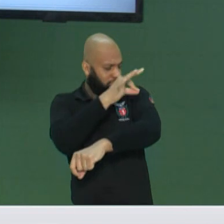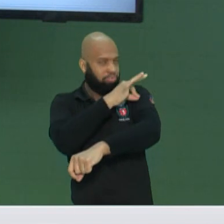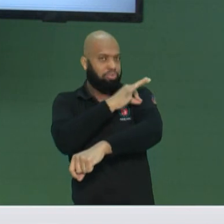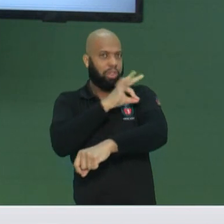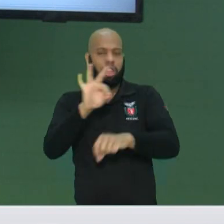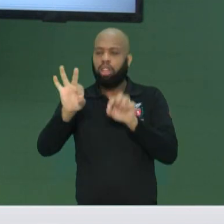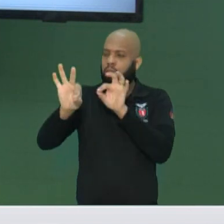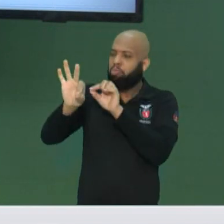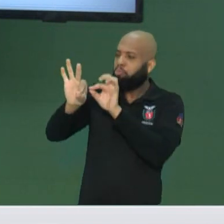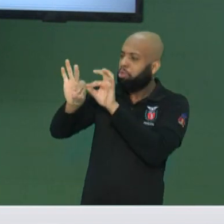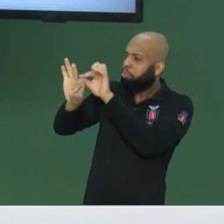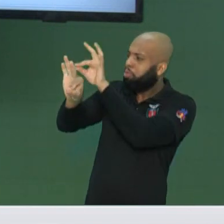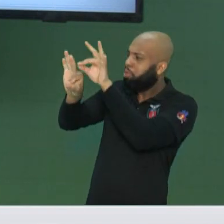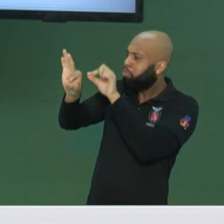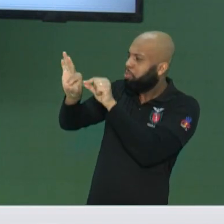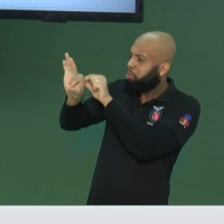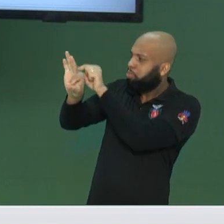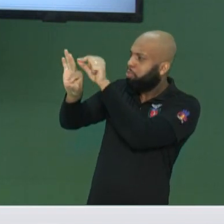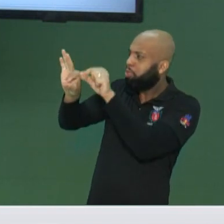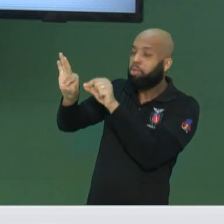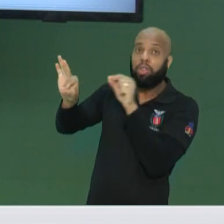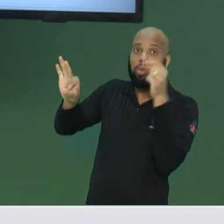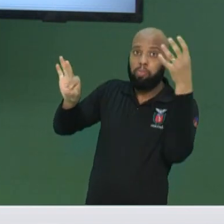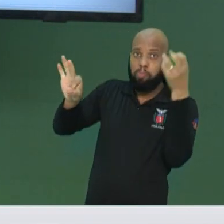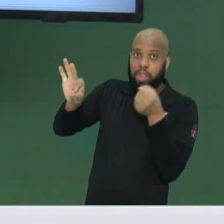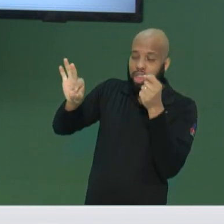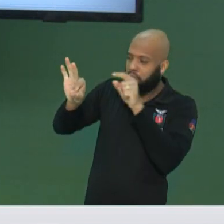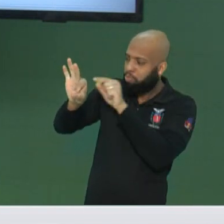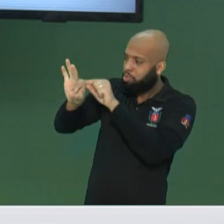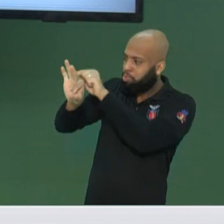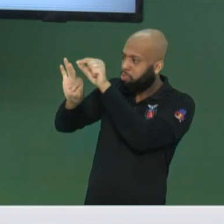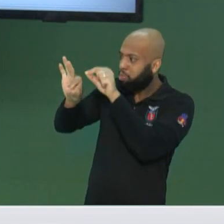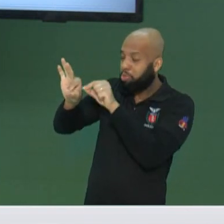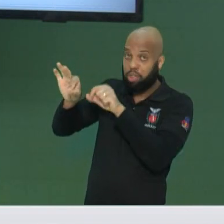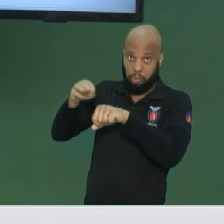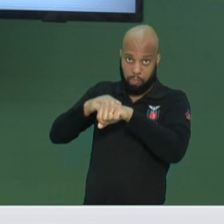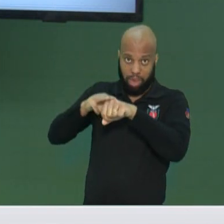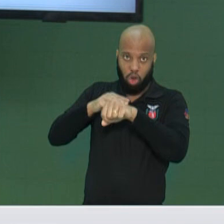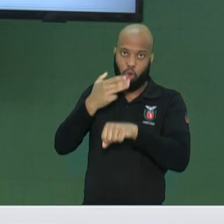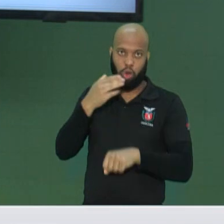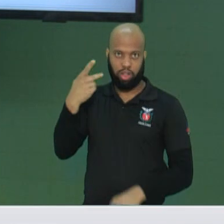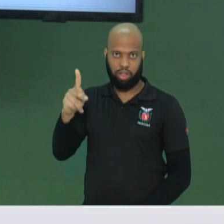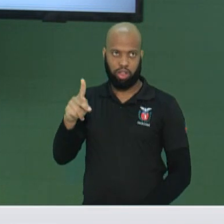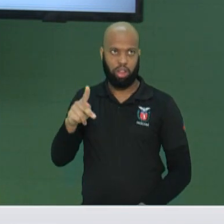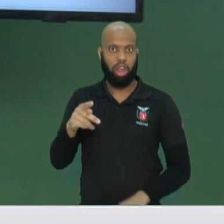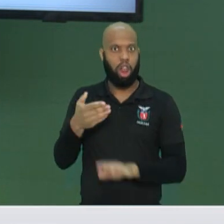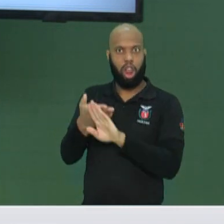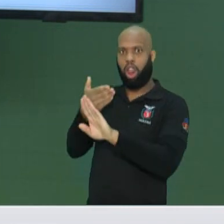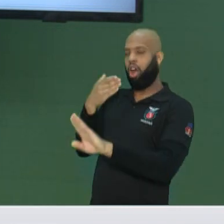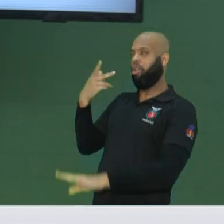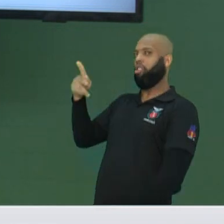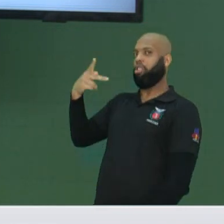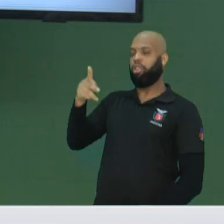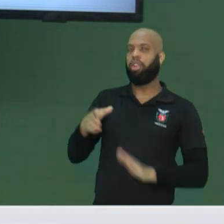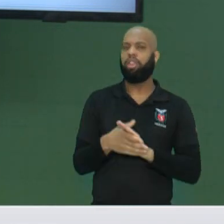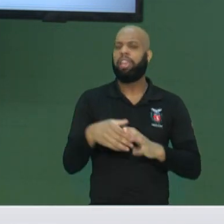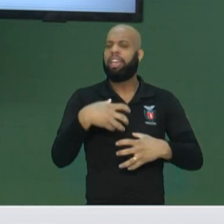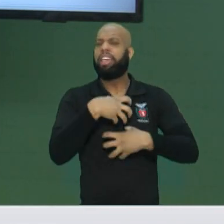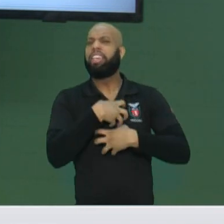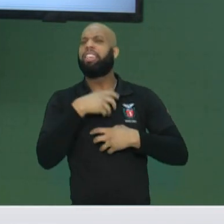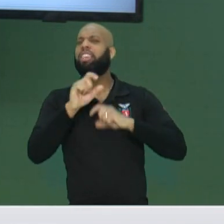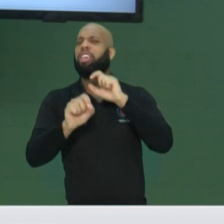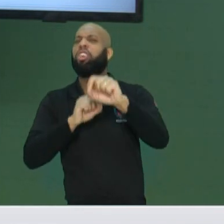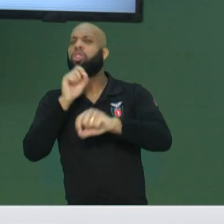pintinha branca. Fica longe dele. Não permita que ele chegue na sua casa, hein? E quais são os sintomas